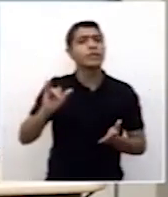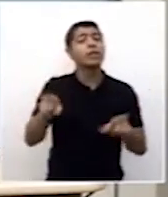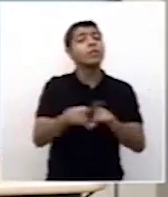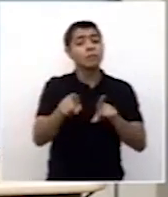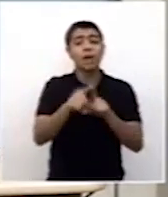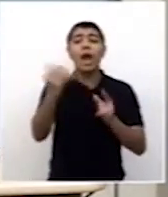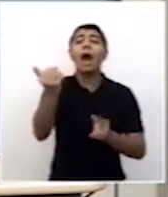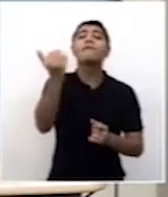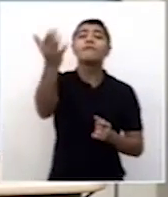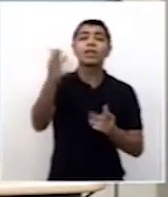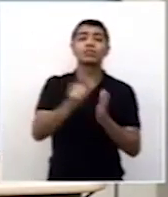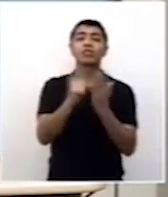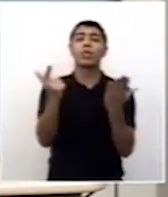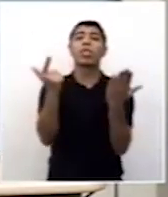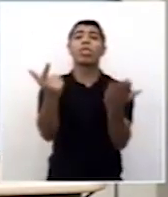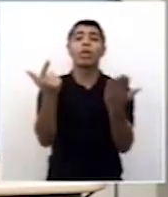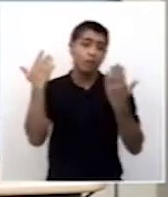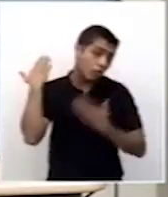da frente.